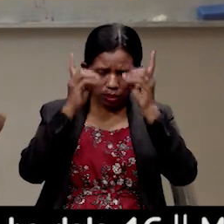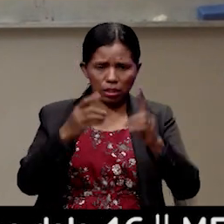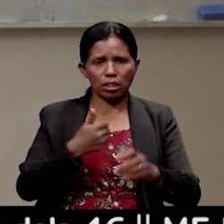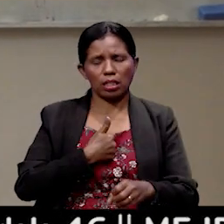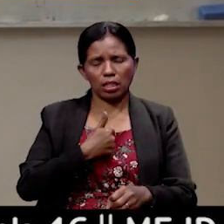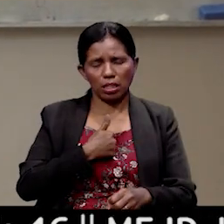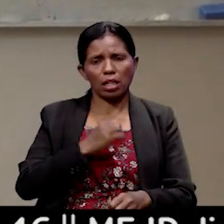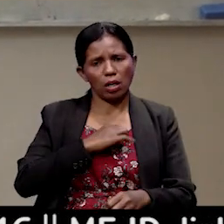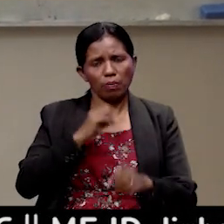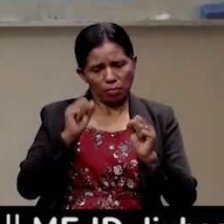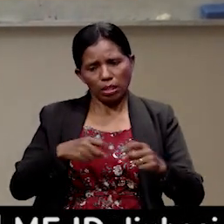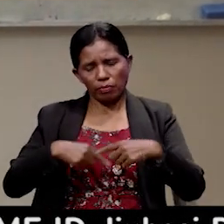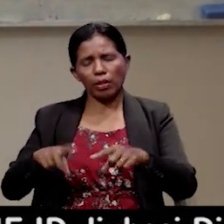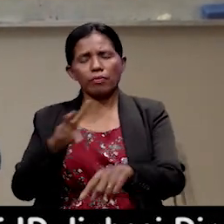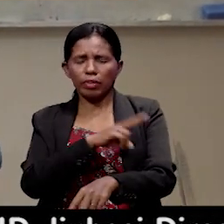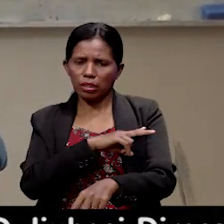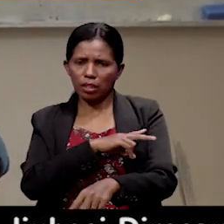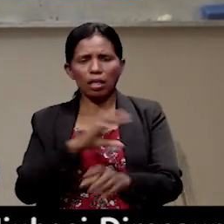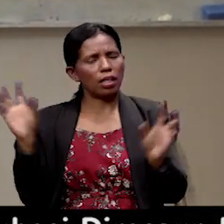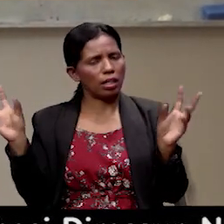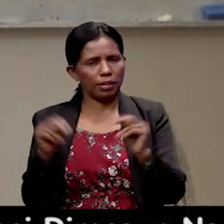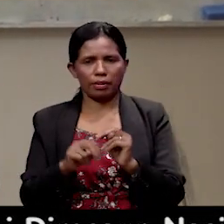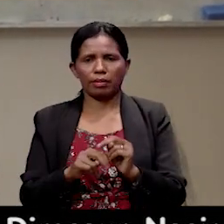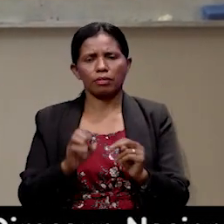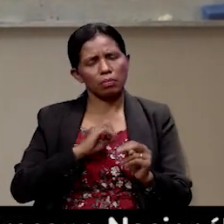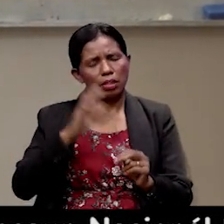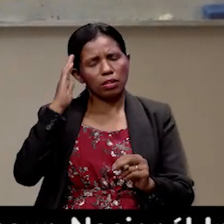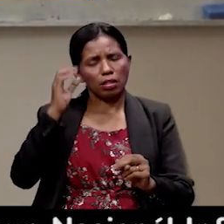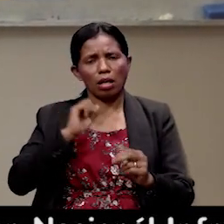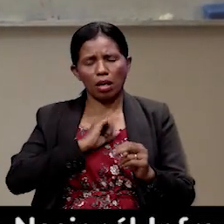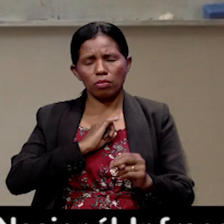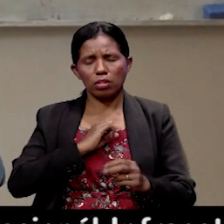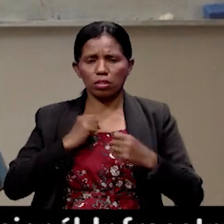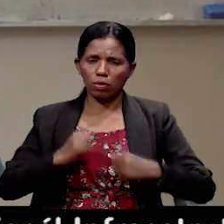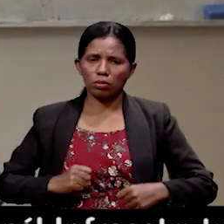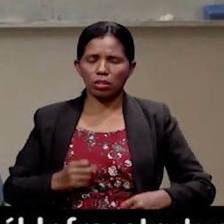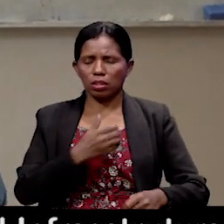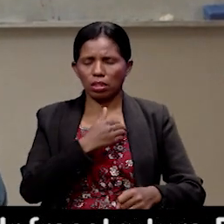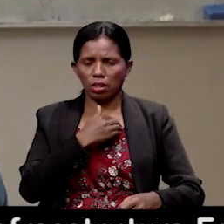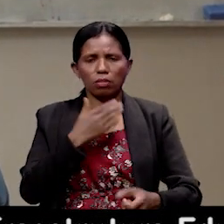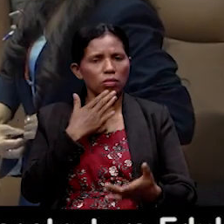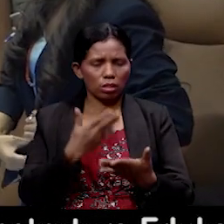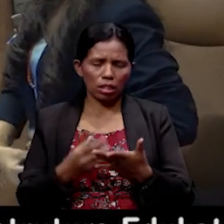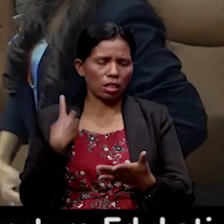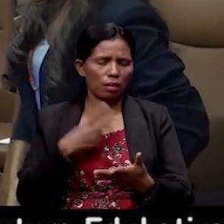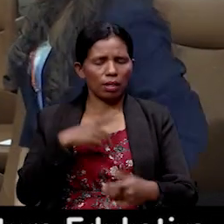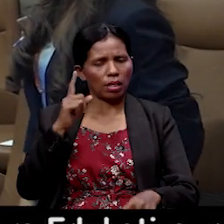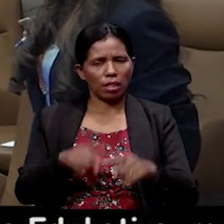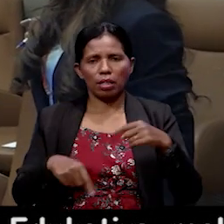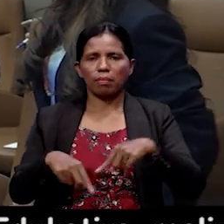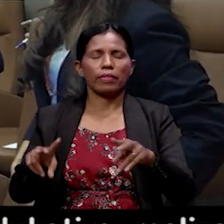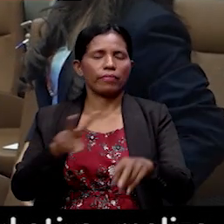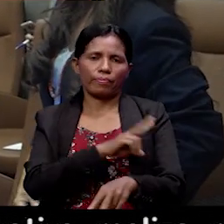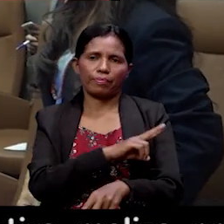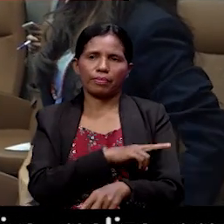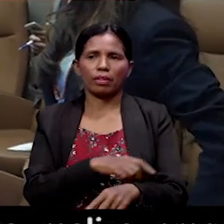Hau ba vacina kalai. E nem mo satene se ni saúde dan ni sira pronto. Kita labelo briga. Antes ne